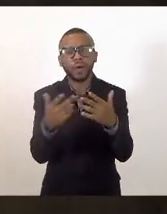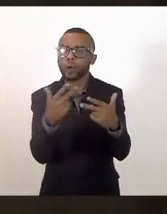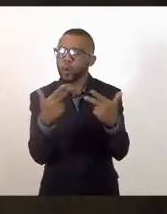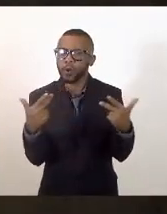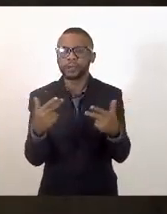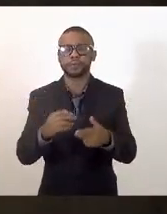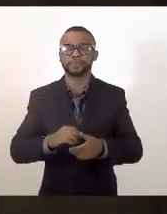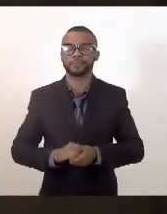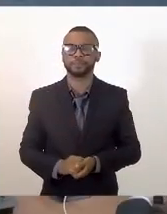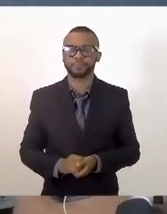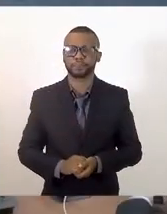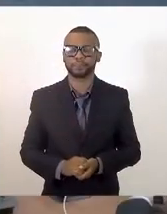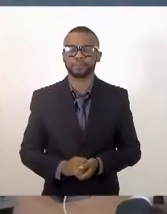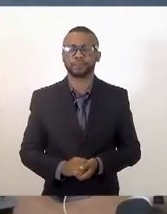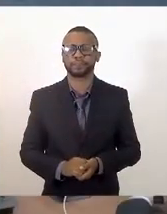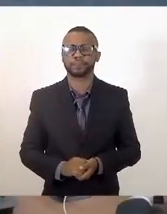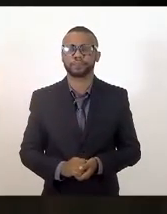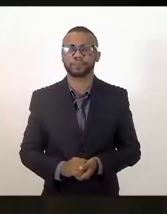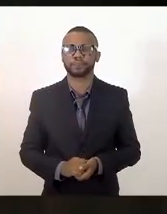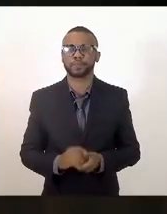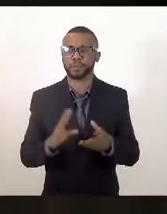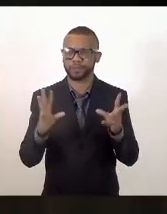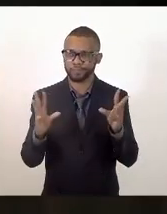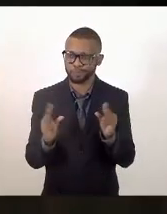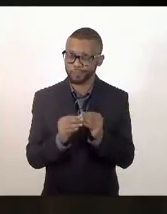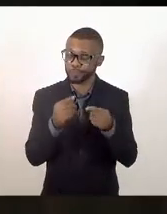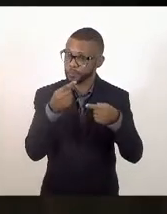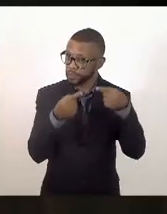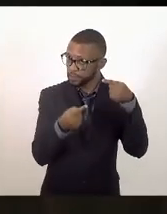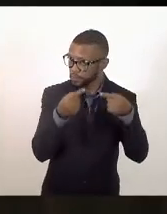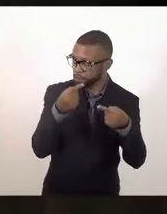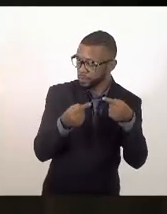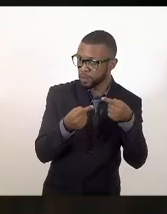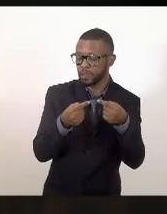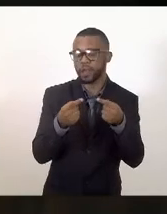todos. Nada mais a tratar na ordem do dia, mesmo está